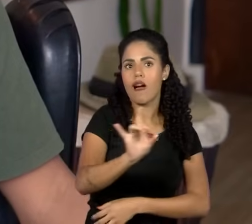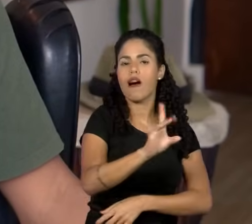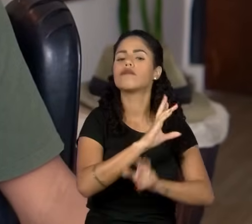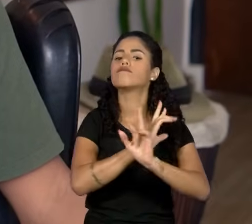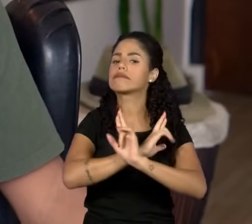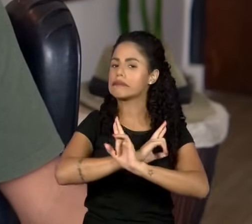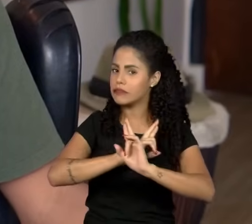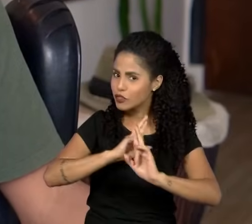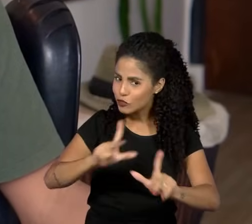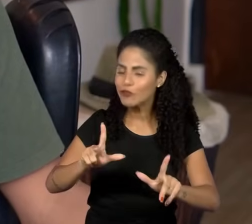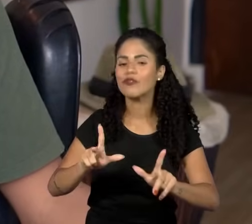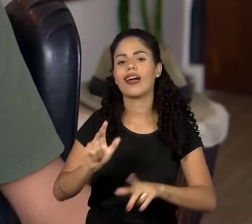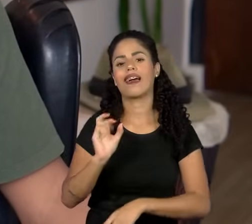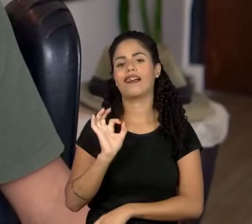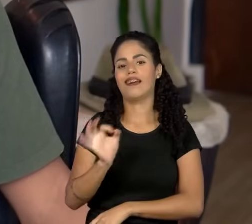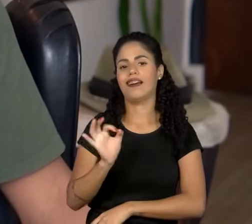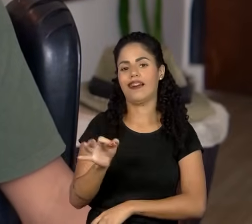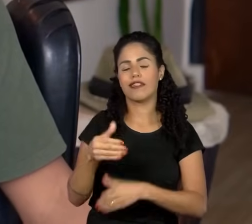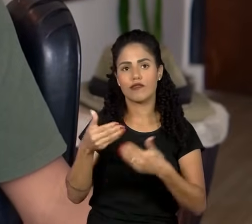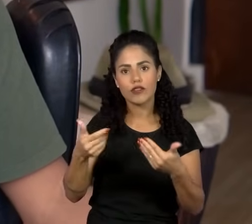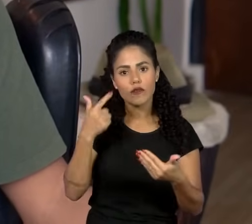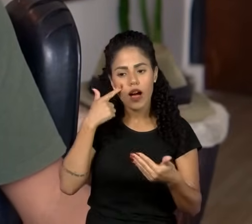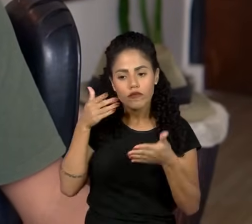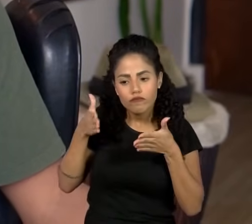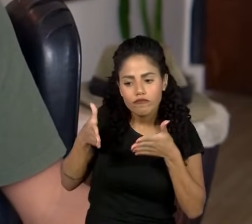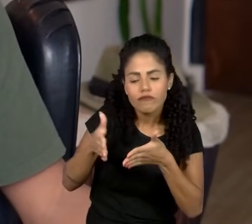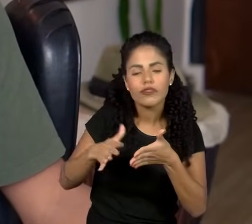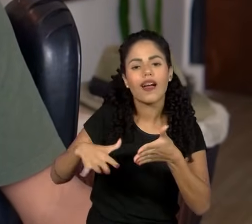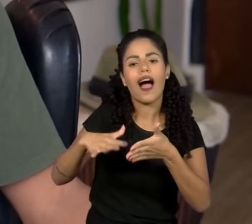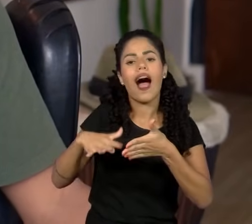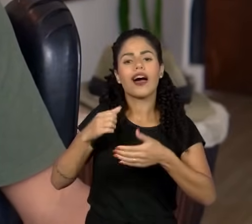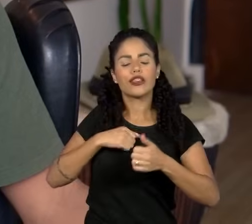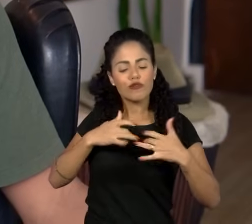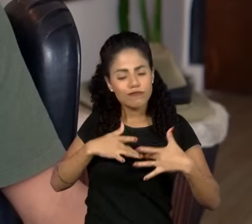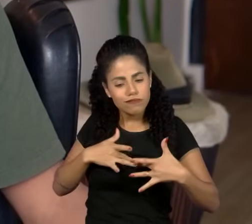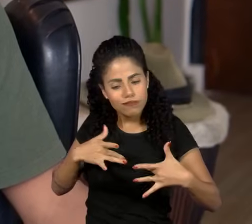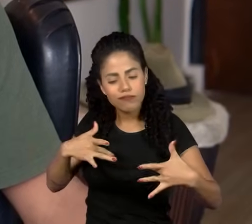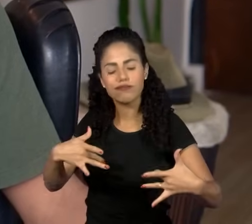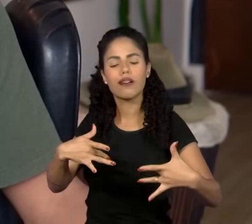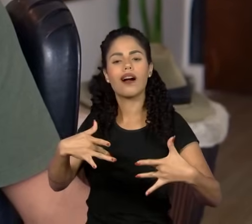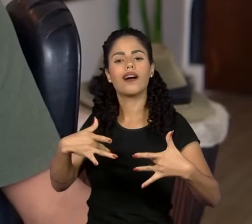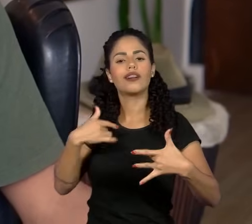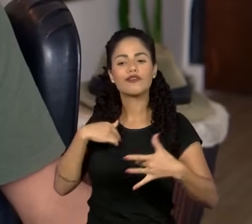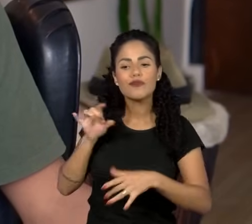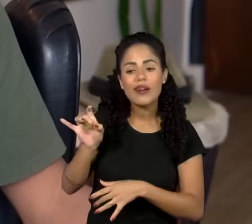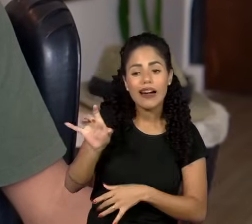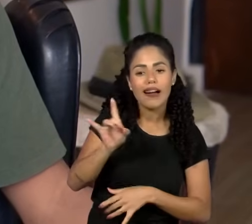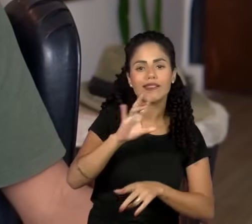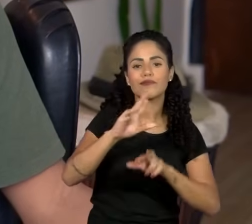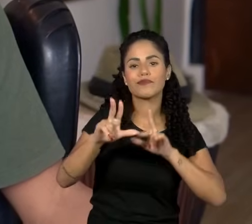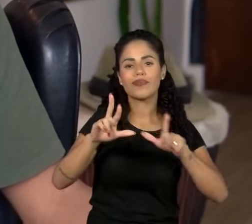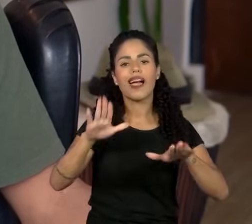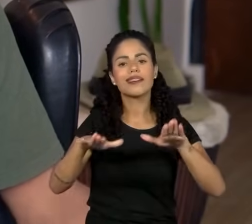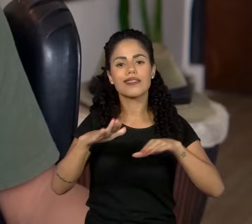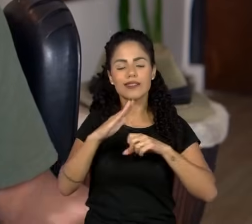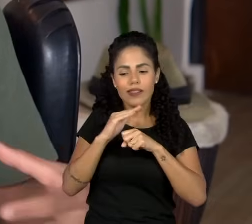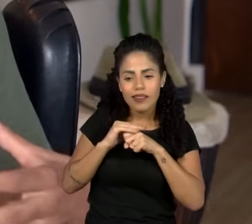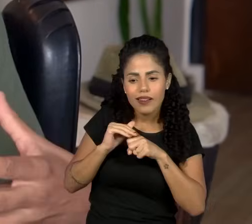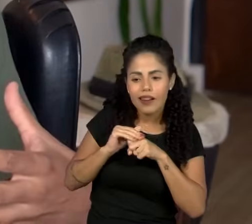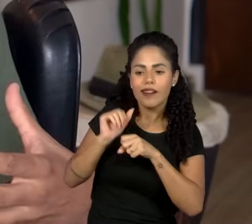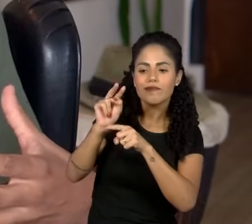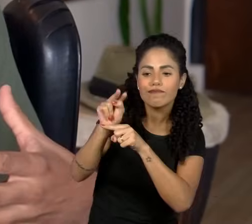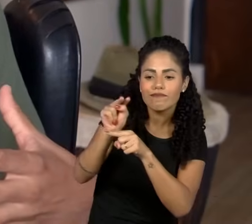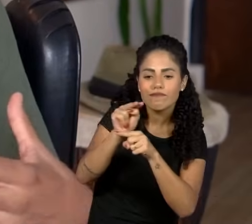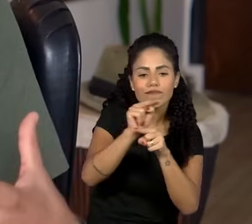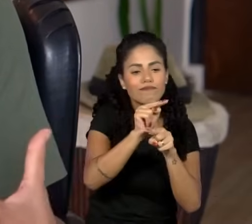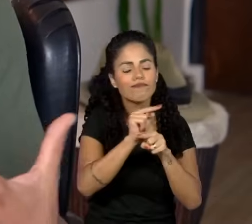coisa assim mais voltada para compaixão, voltada para cuidar das pessoas, voltada